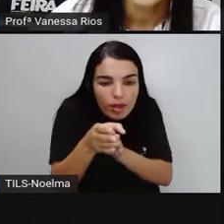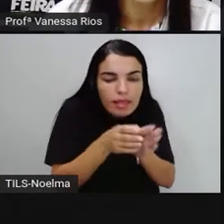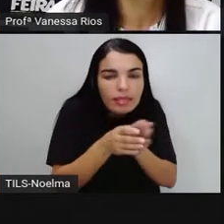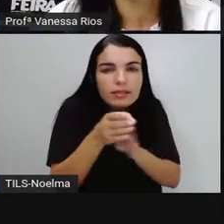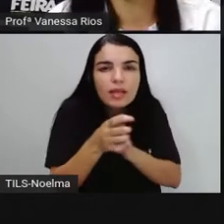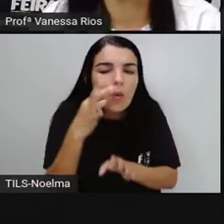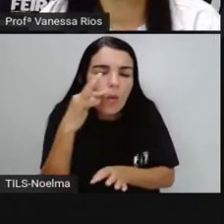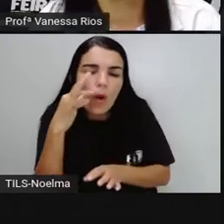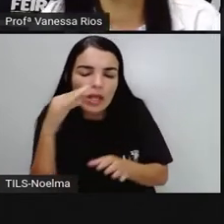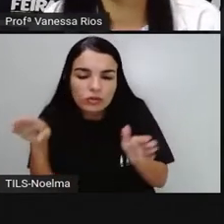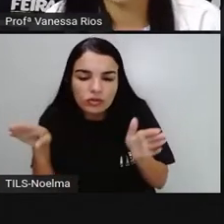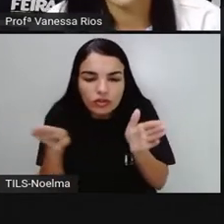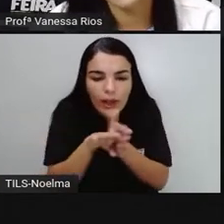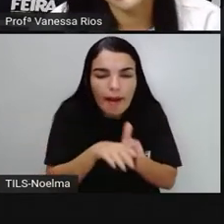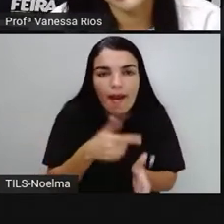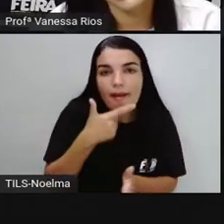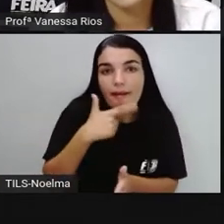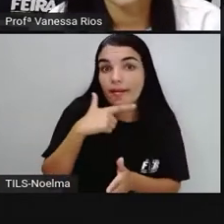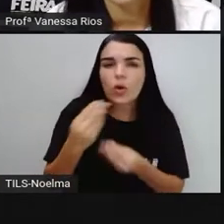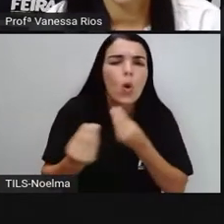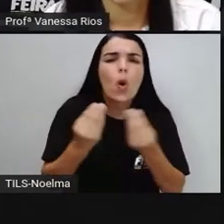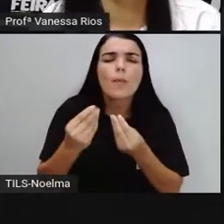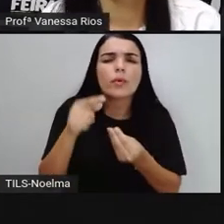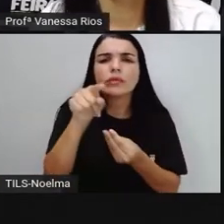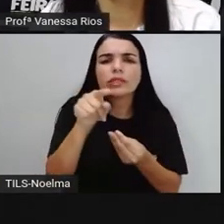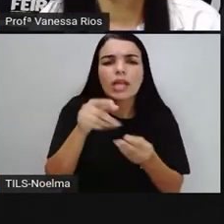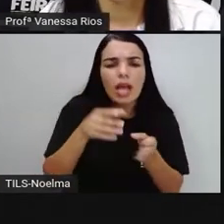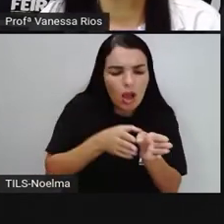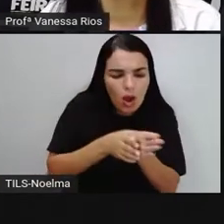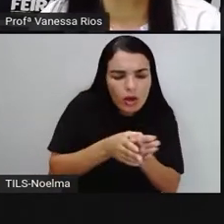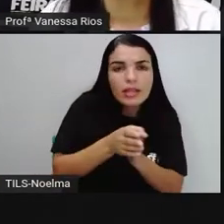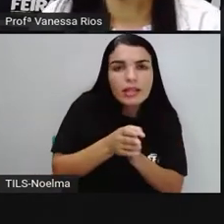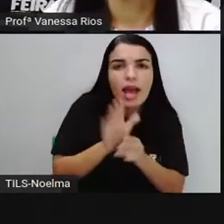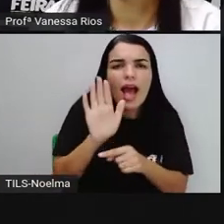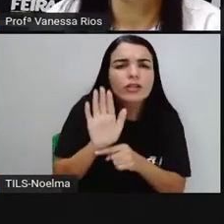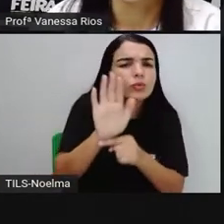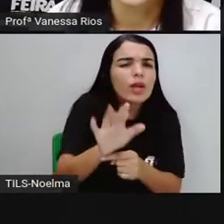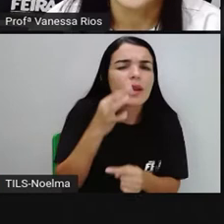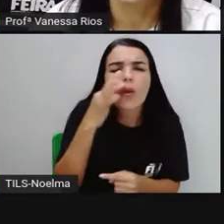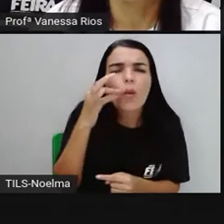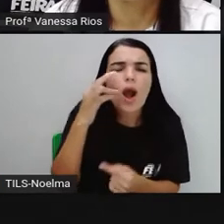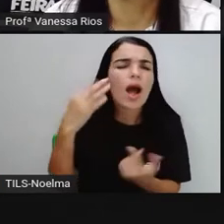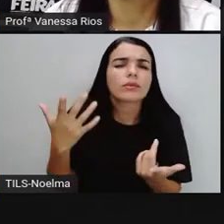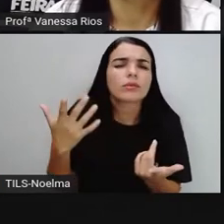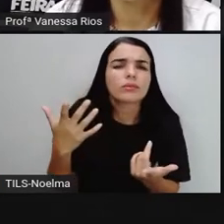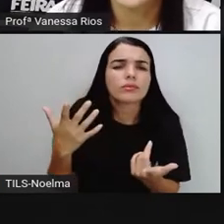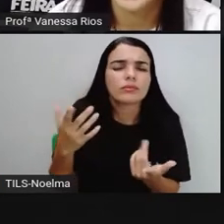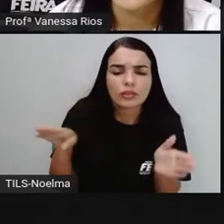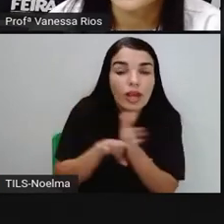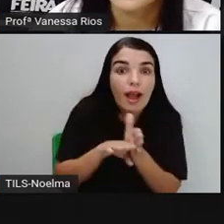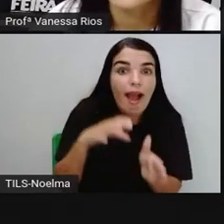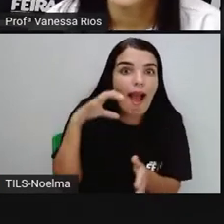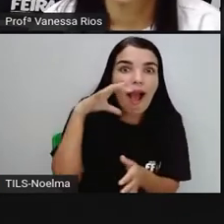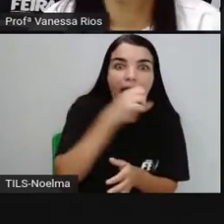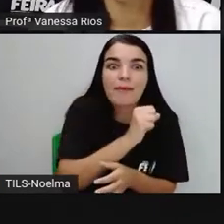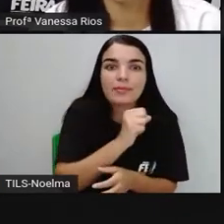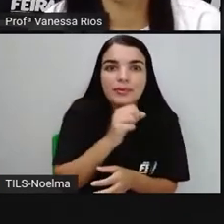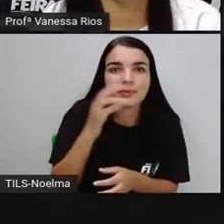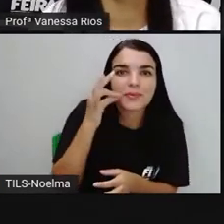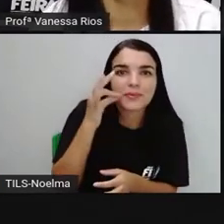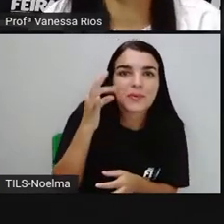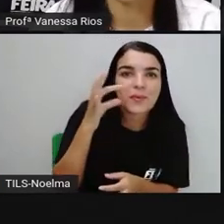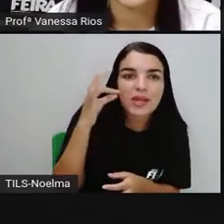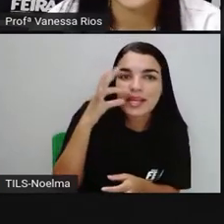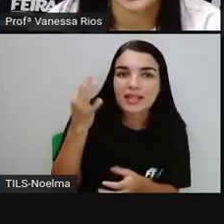queijo? Como é que você orientaria ele? Como é que você ajudaria ele a chegar aí de forma mais rápida, de